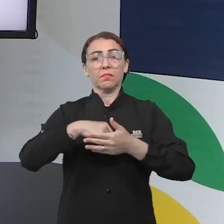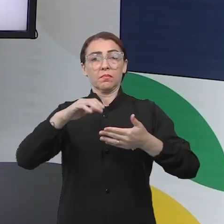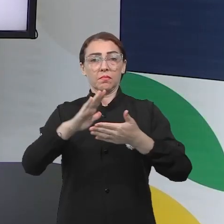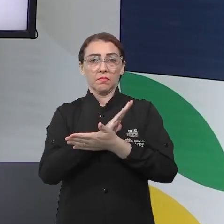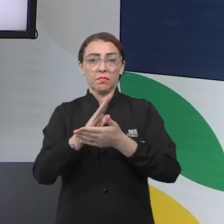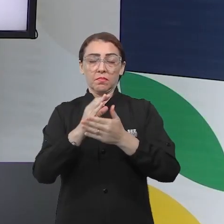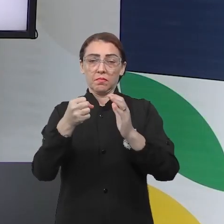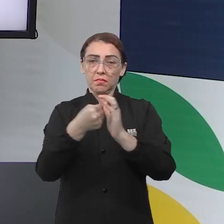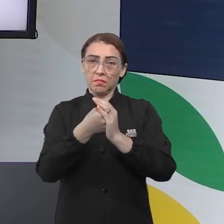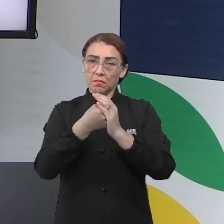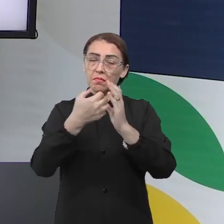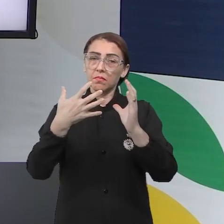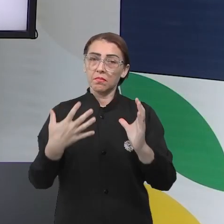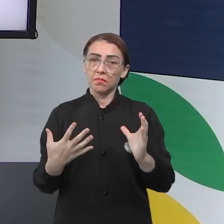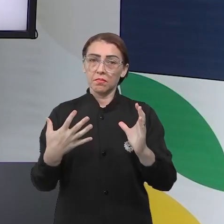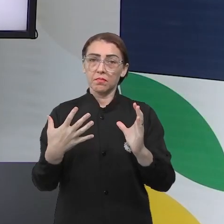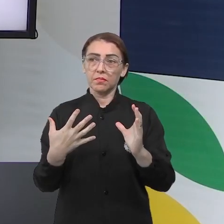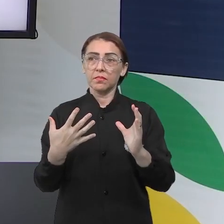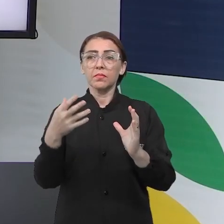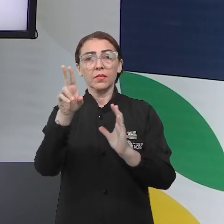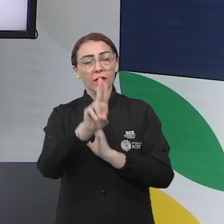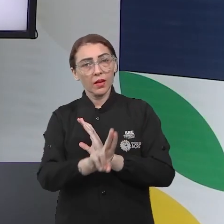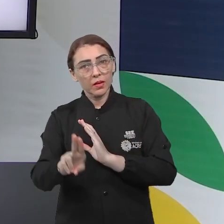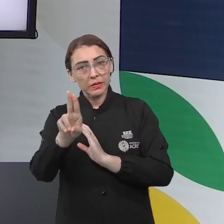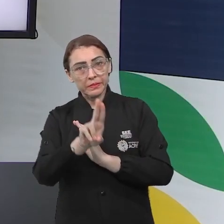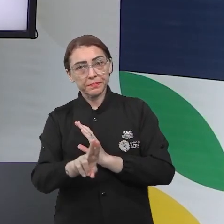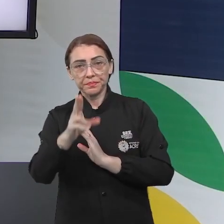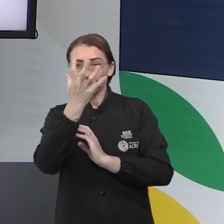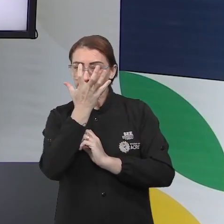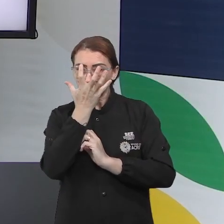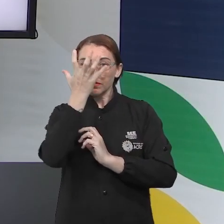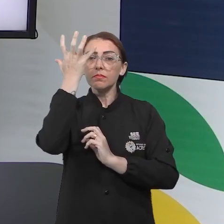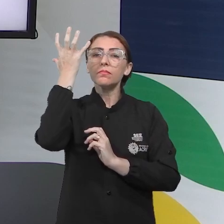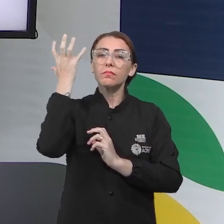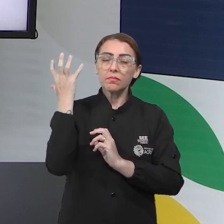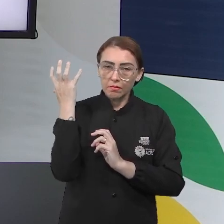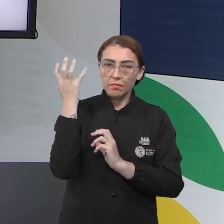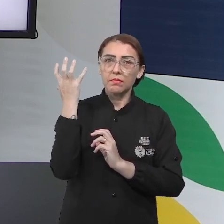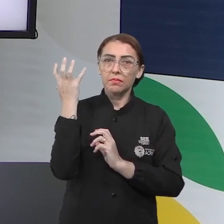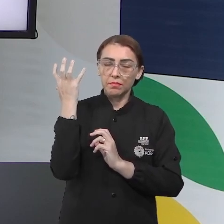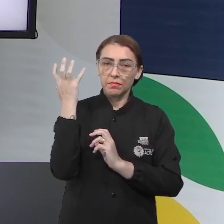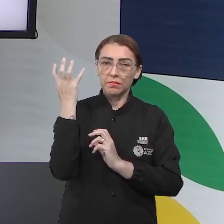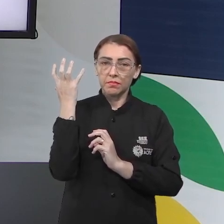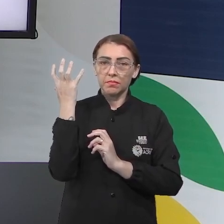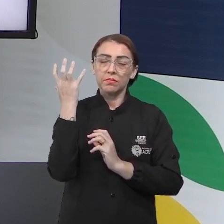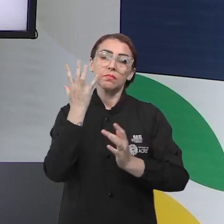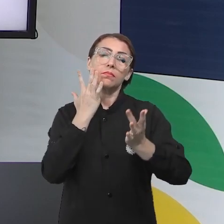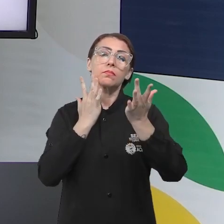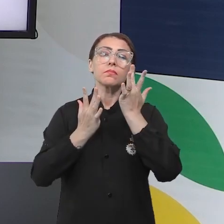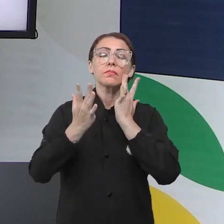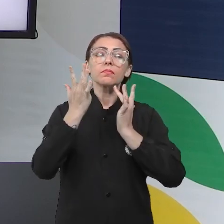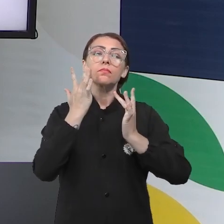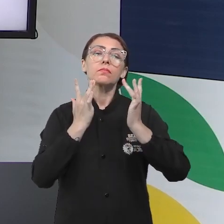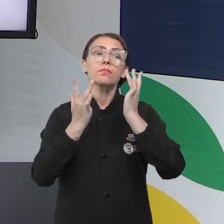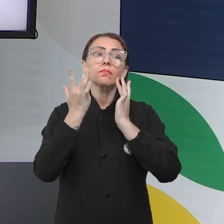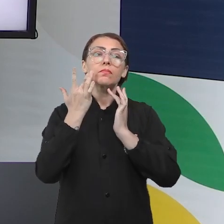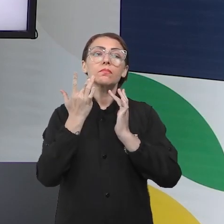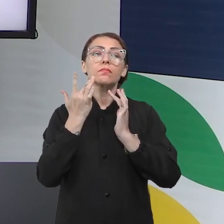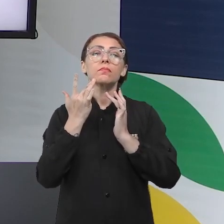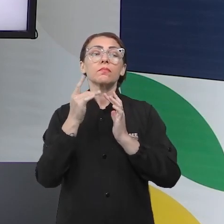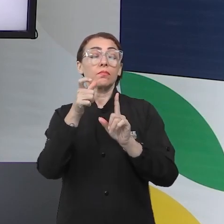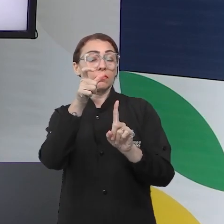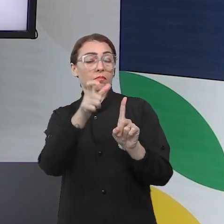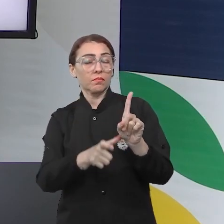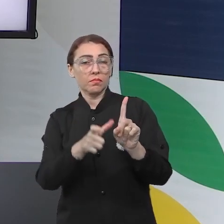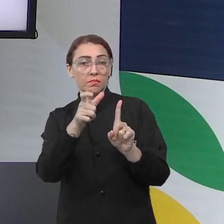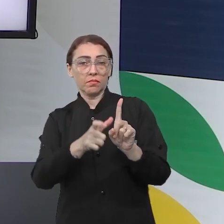determinada caracterização. E se utilizava a máscara, certo? A máscara teatral para interpretar o